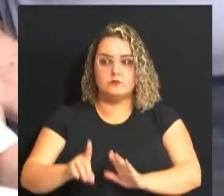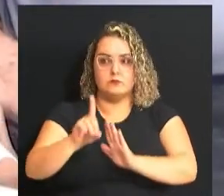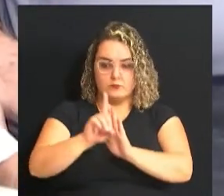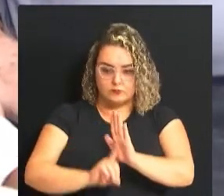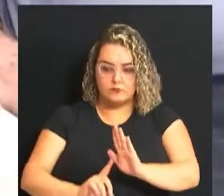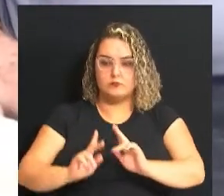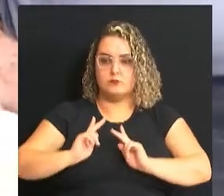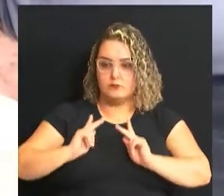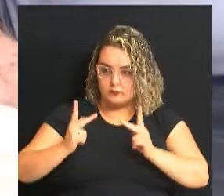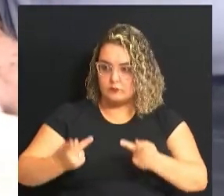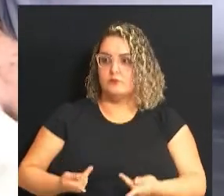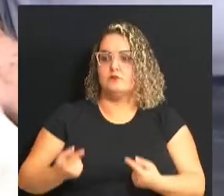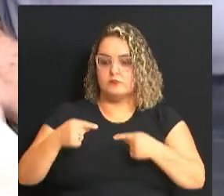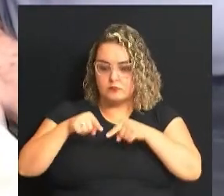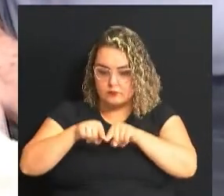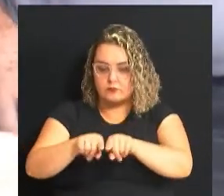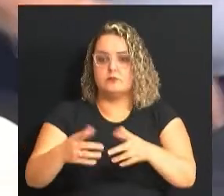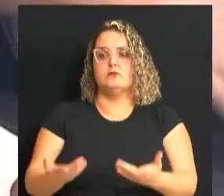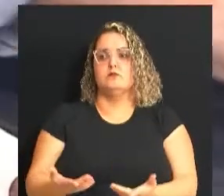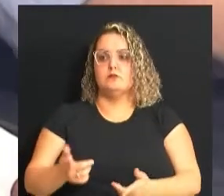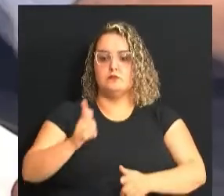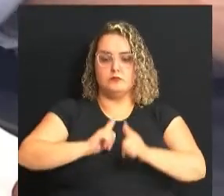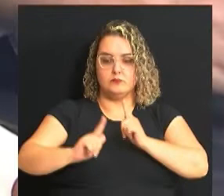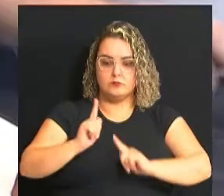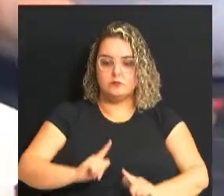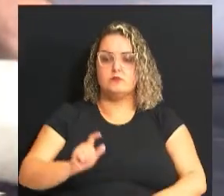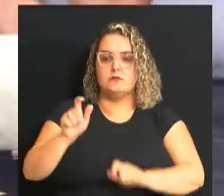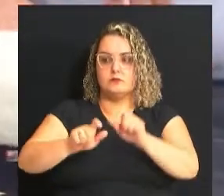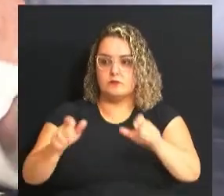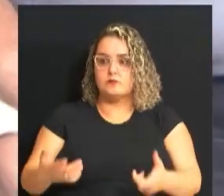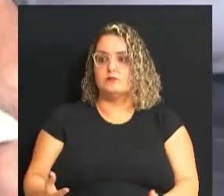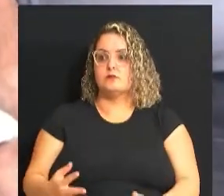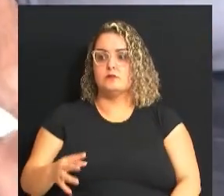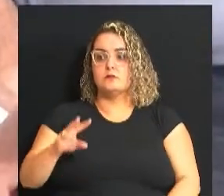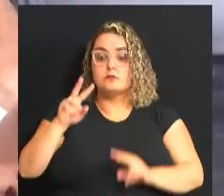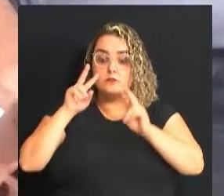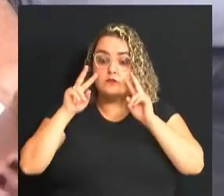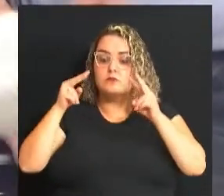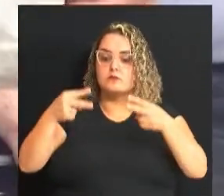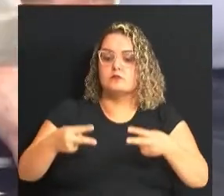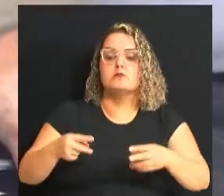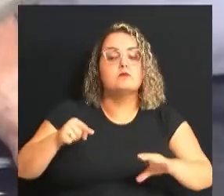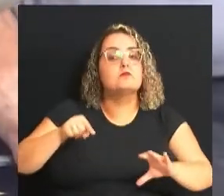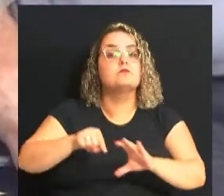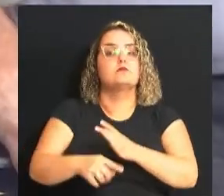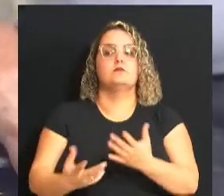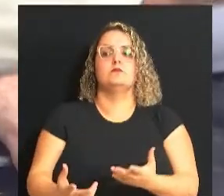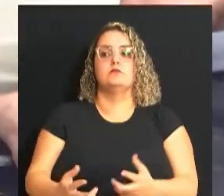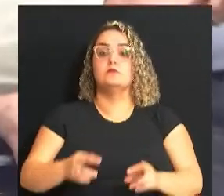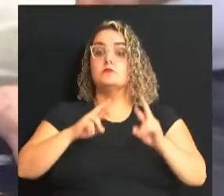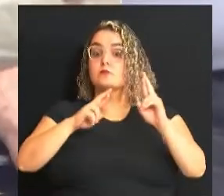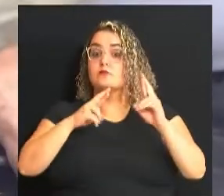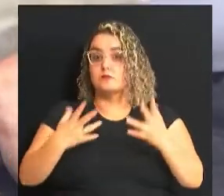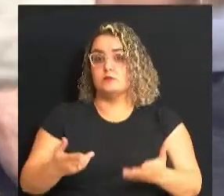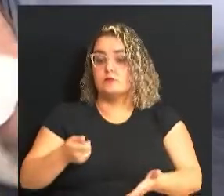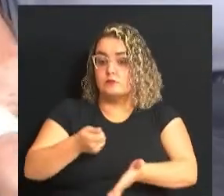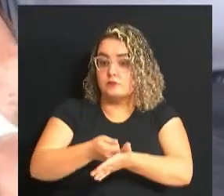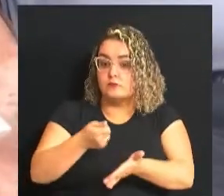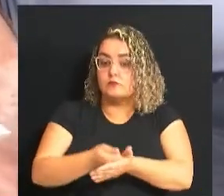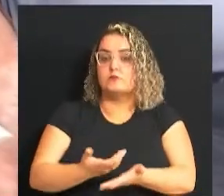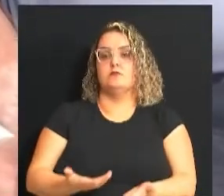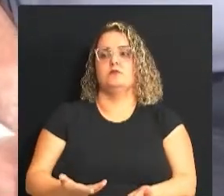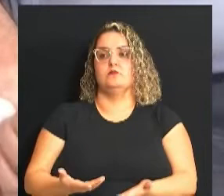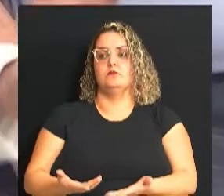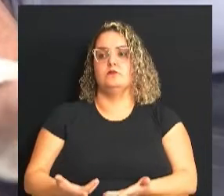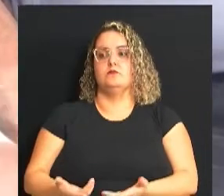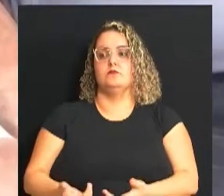parceria com a Secretaria de Gestão de Pessoas, reconhece um grande avanço na perspectiva de garantir, de